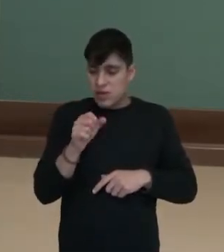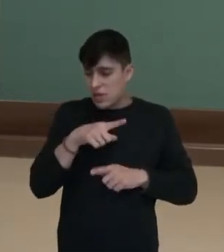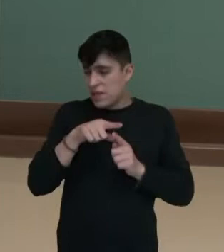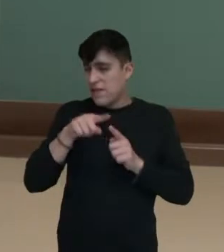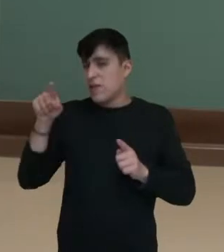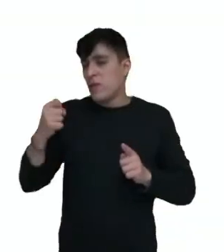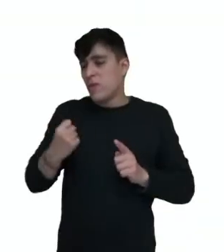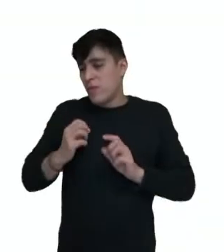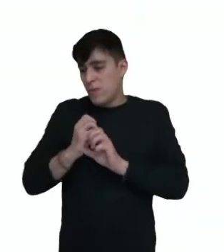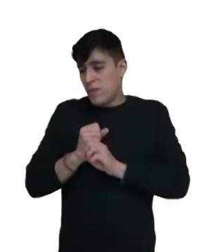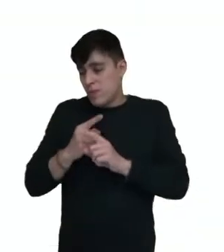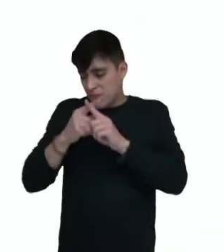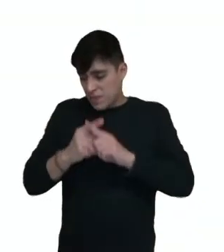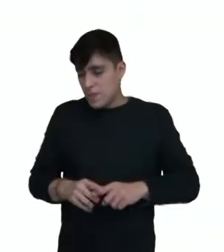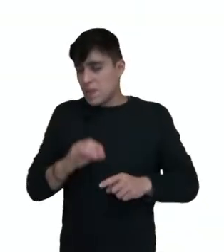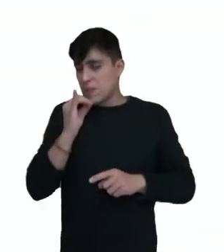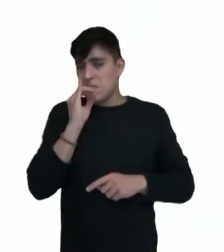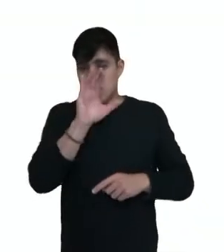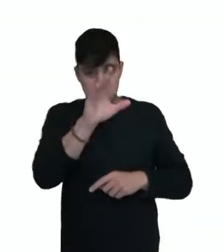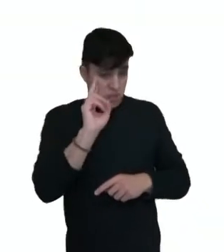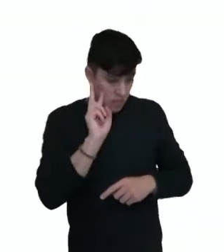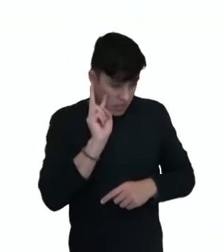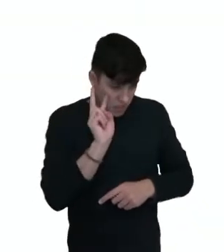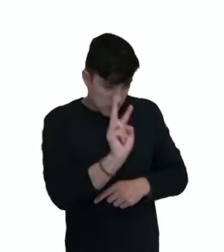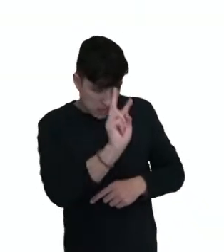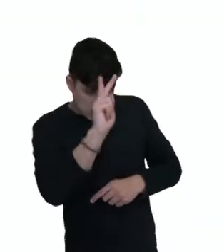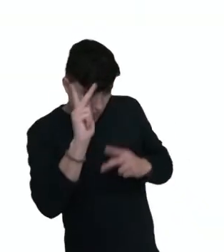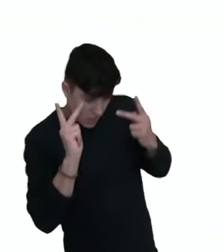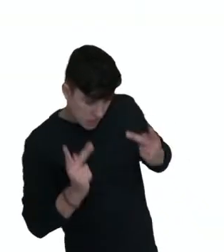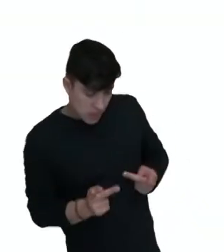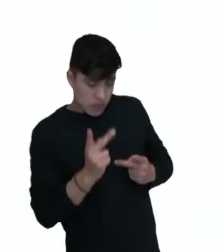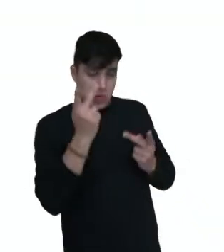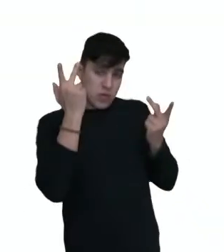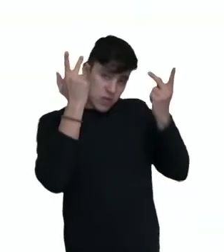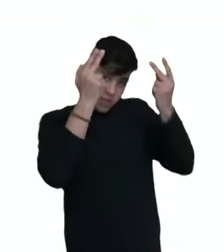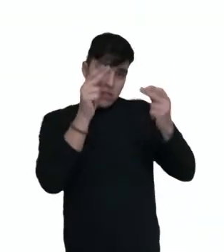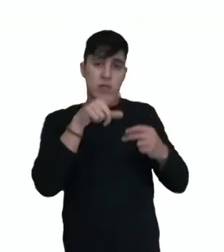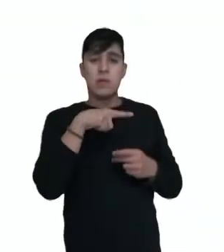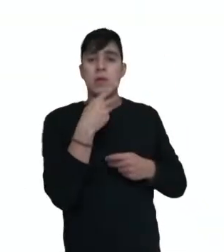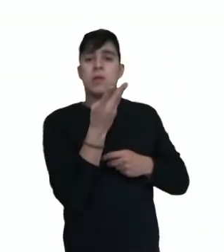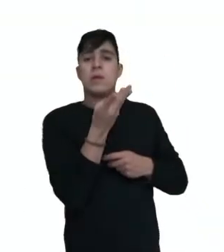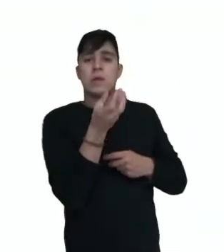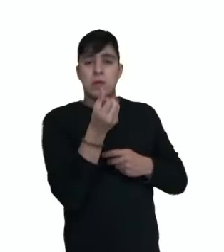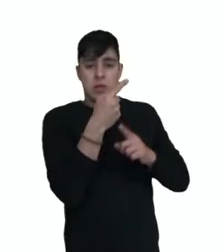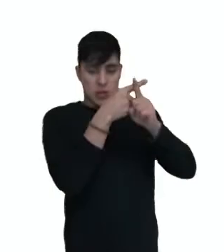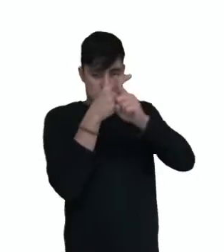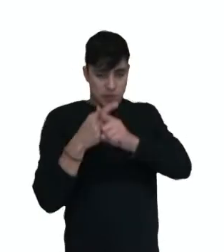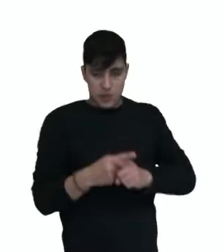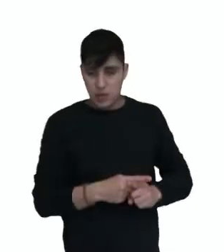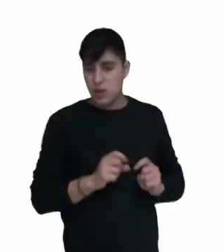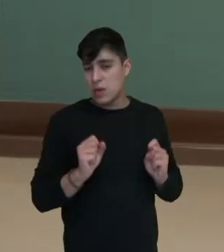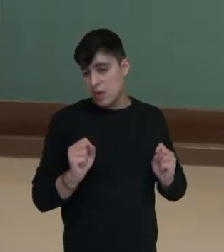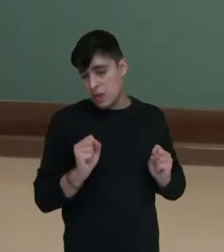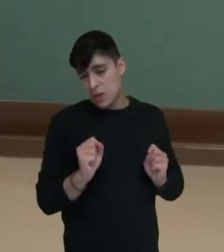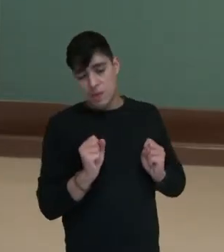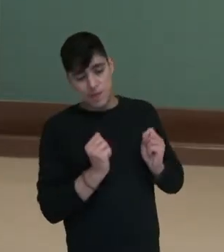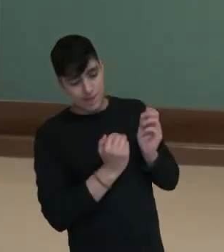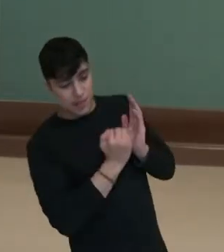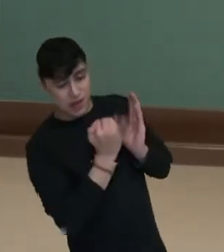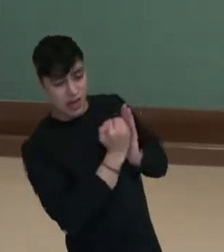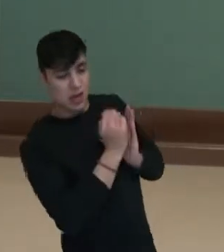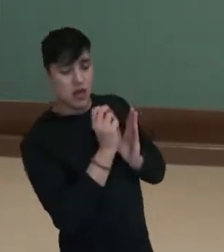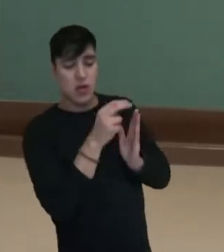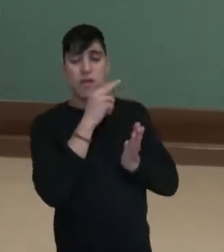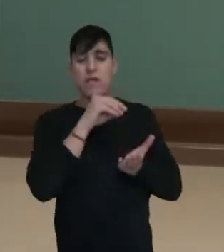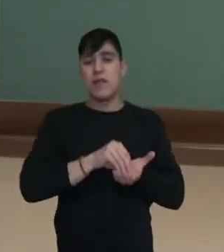Olha, um ser humano, naturalmente, tem 46 cromossomos. Às vezes pode ter cromossomos a mais ou a